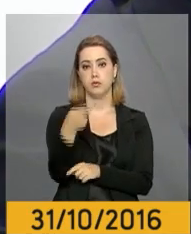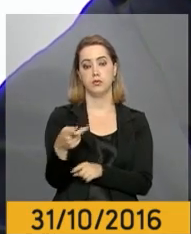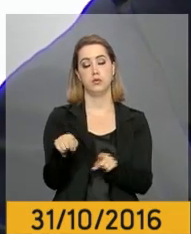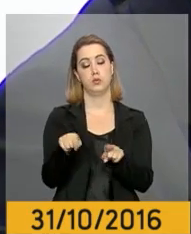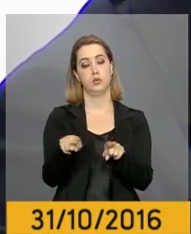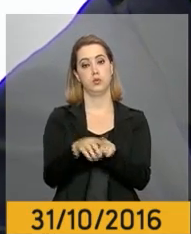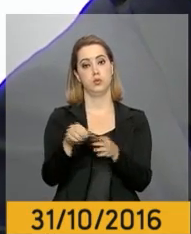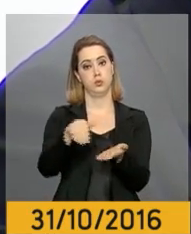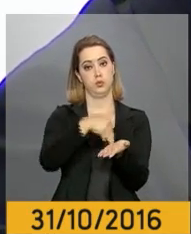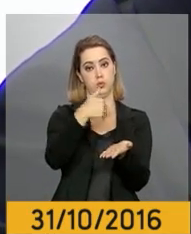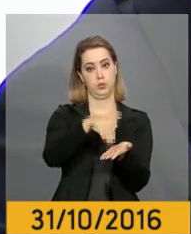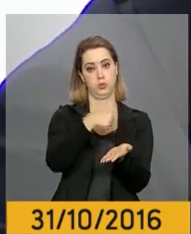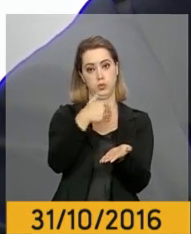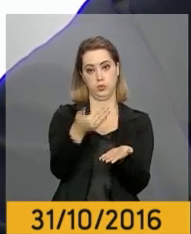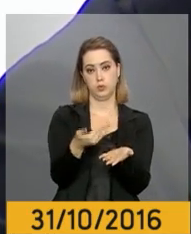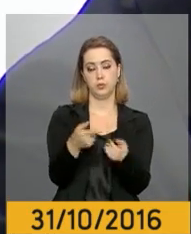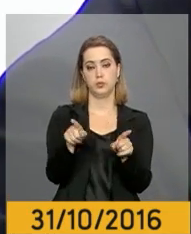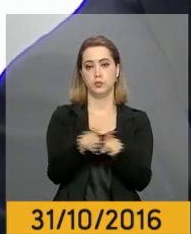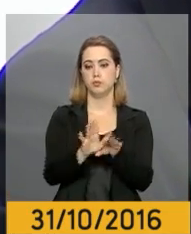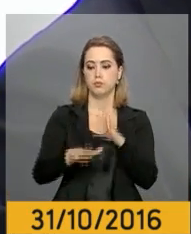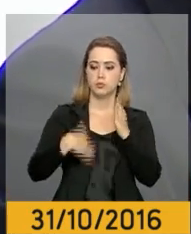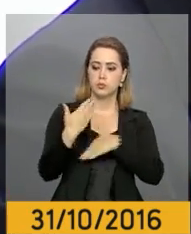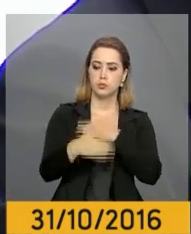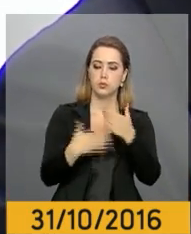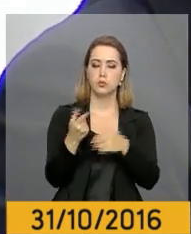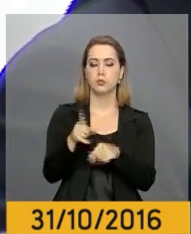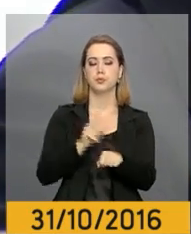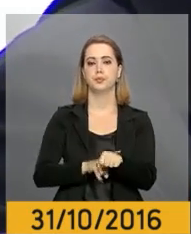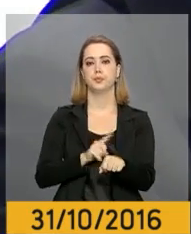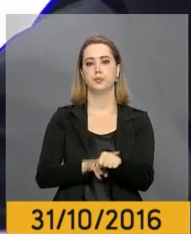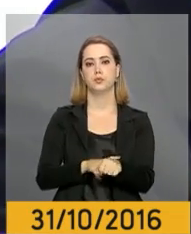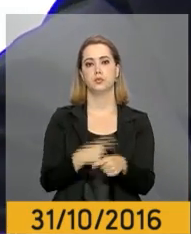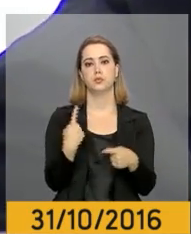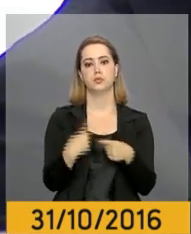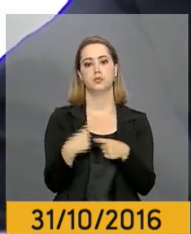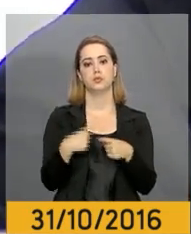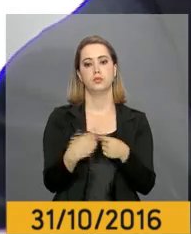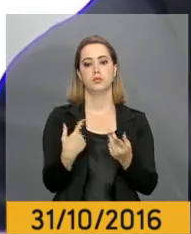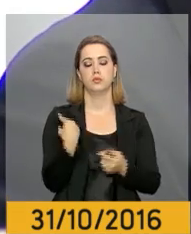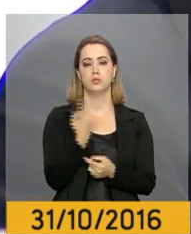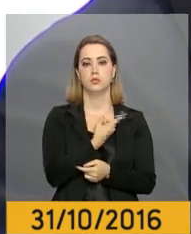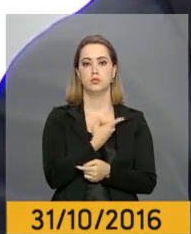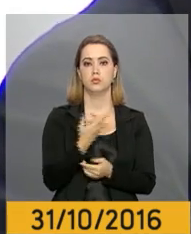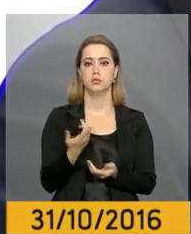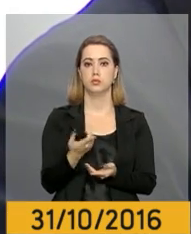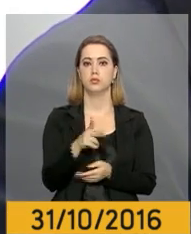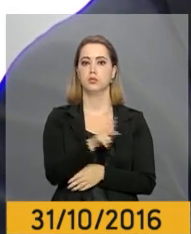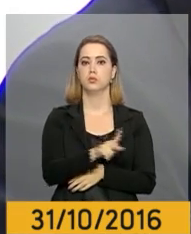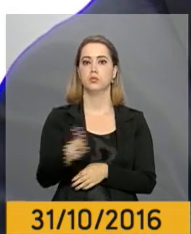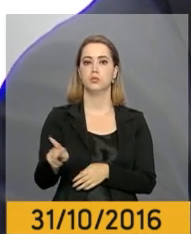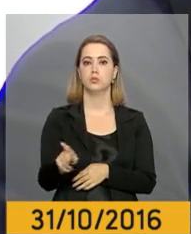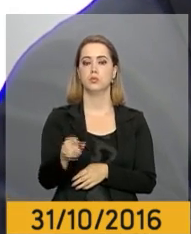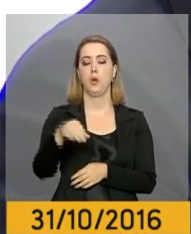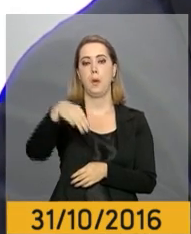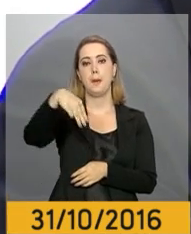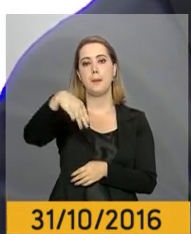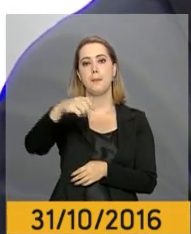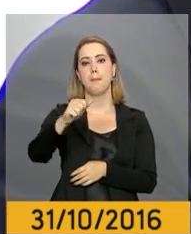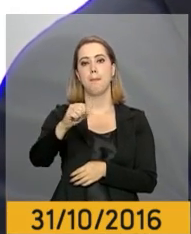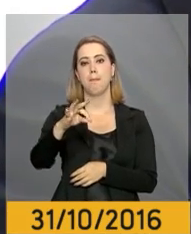mur fiz ao longo desse período portanto nós senhor presidente